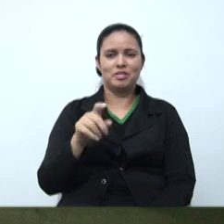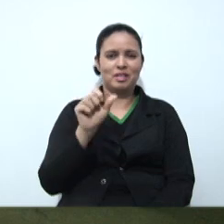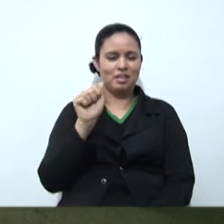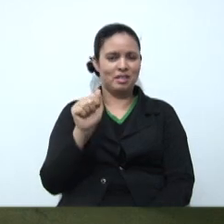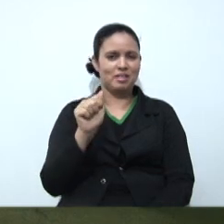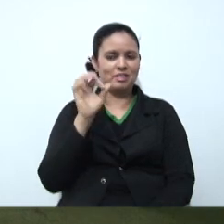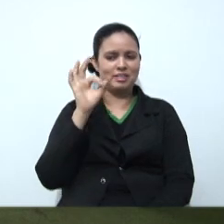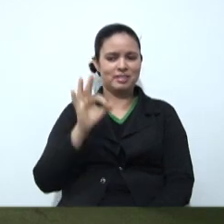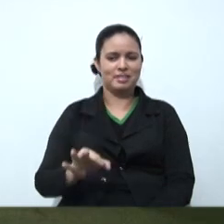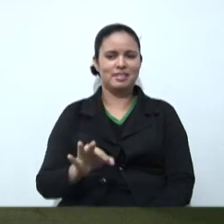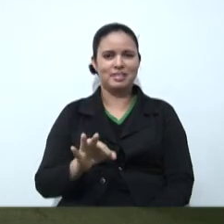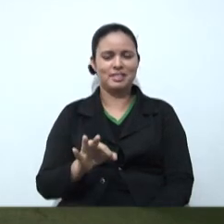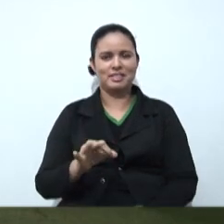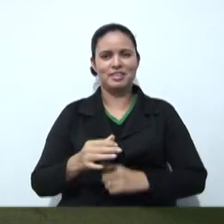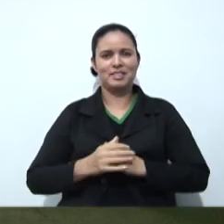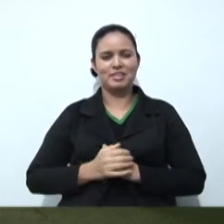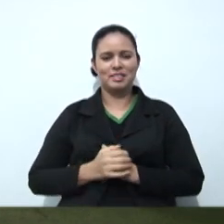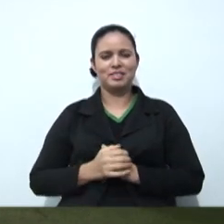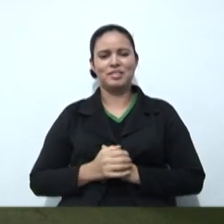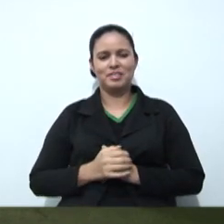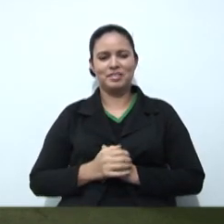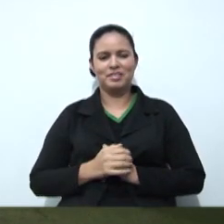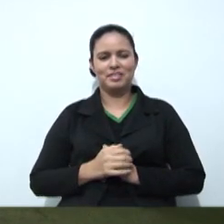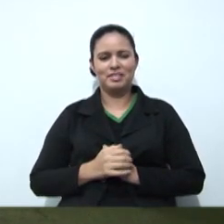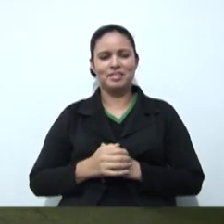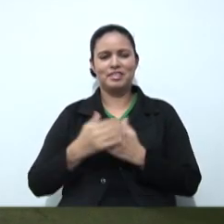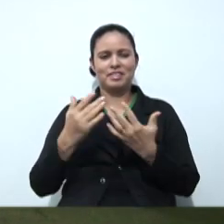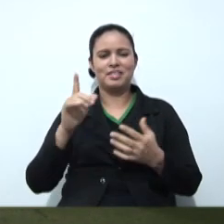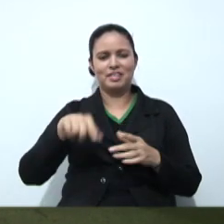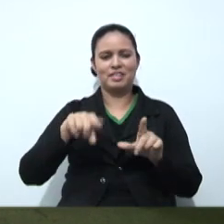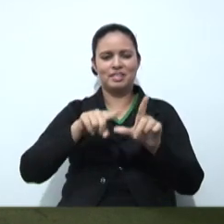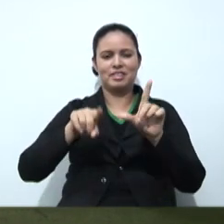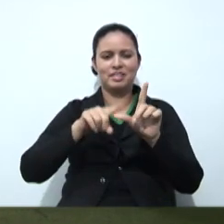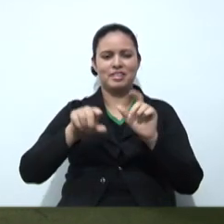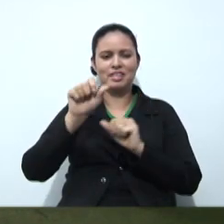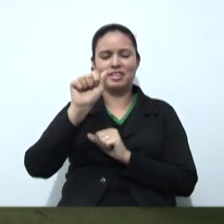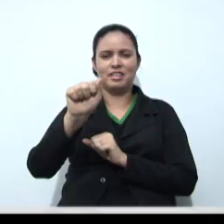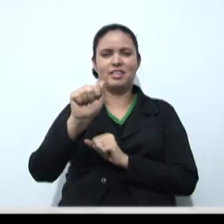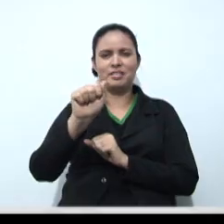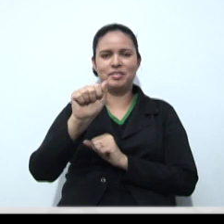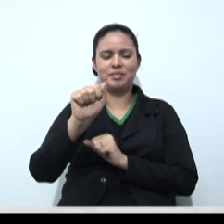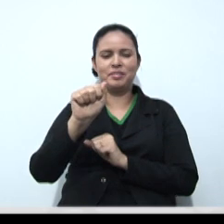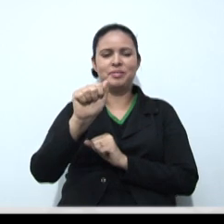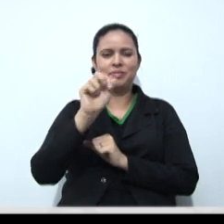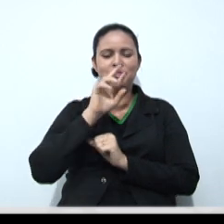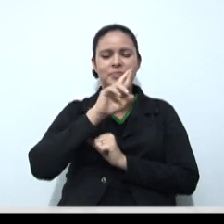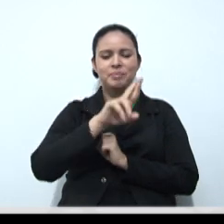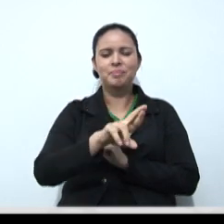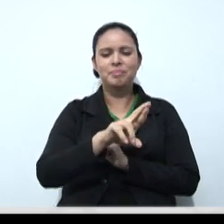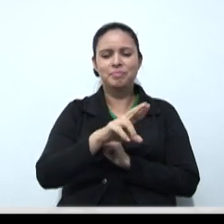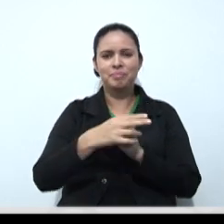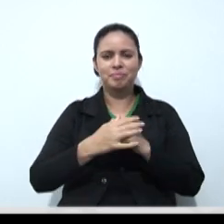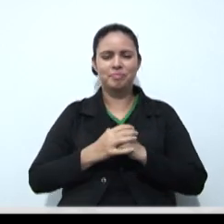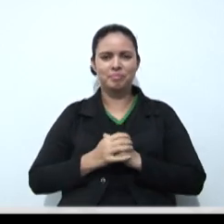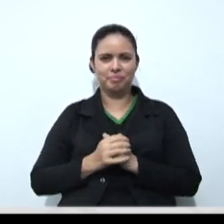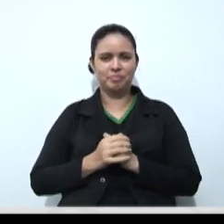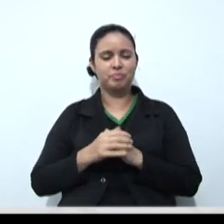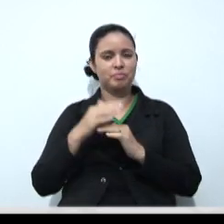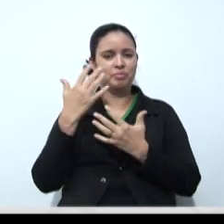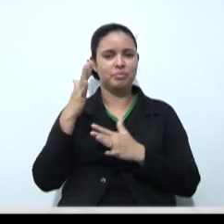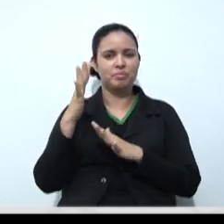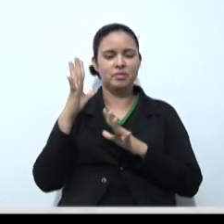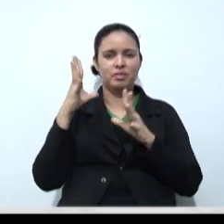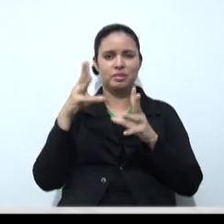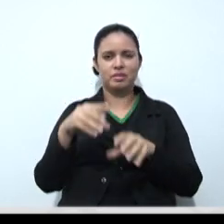certo, né? Tá certo, não é? Então Tá a questão certo. é a letra A, não é? Então, questão número 2, resposta correta, letra A. Parabéns a